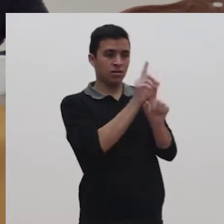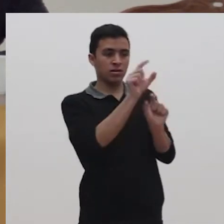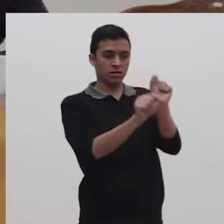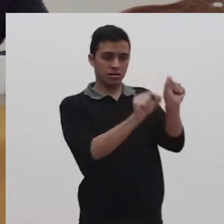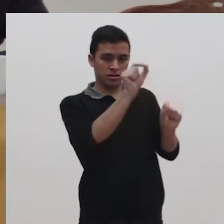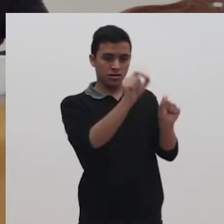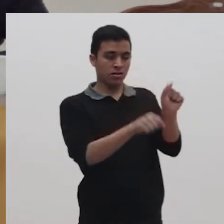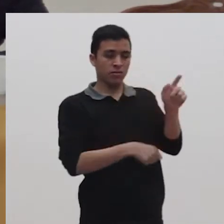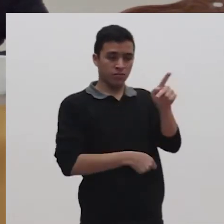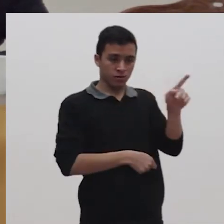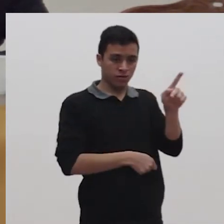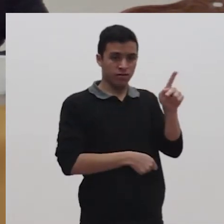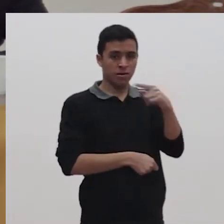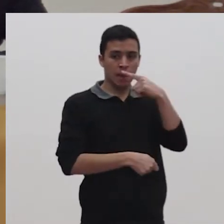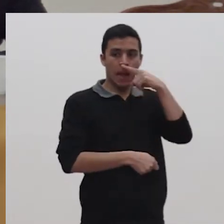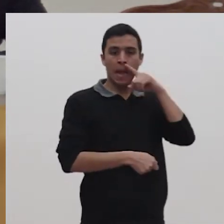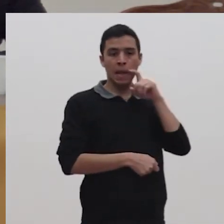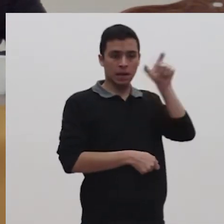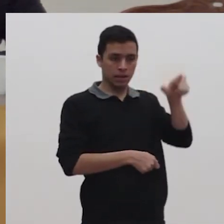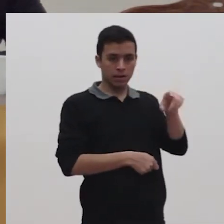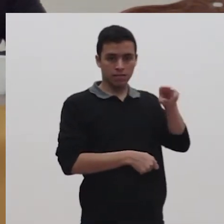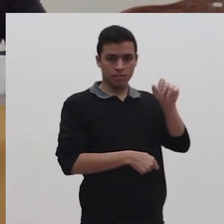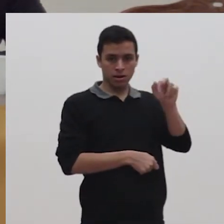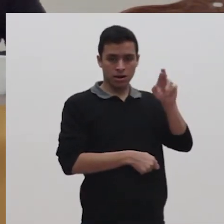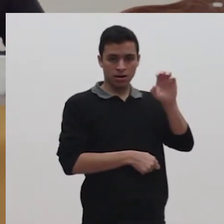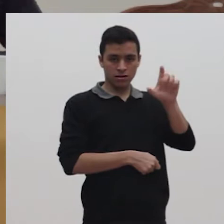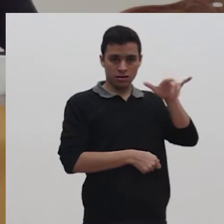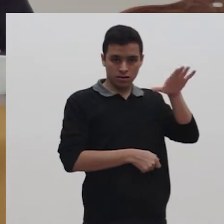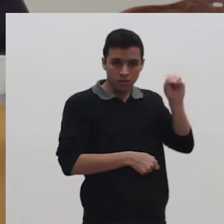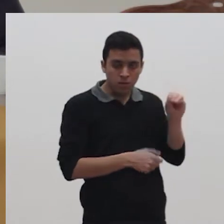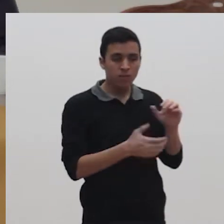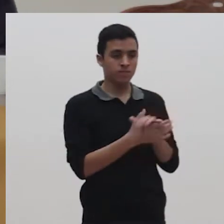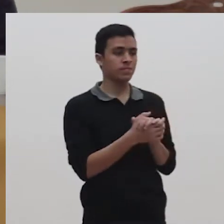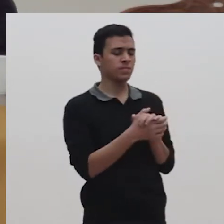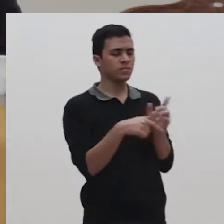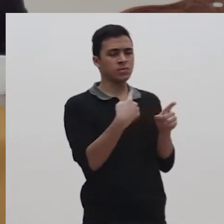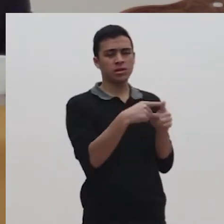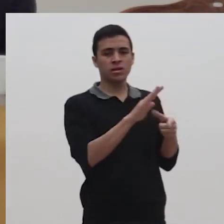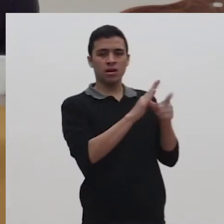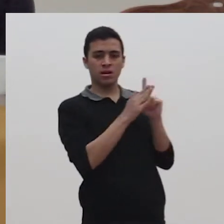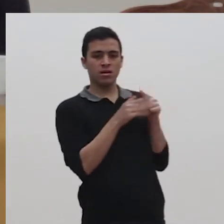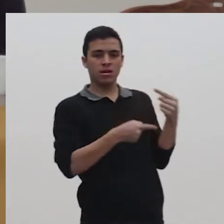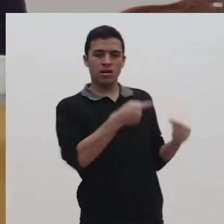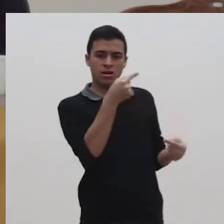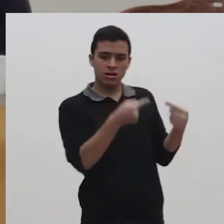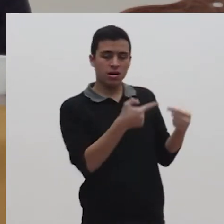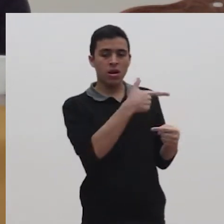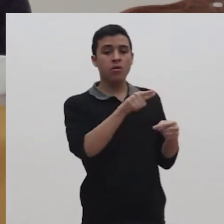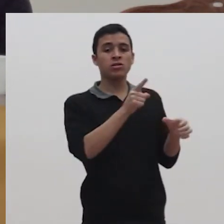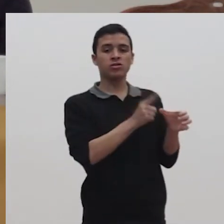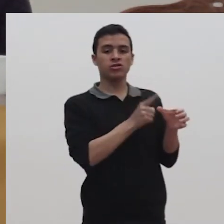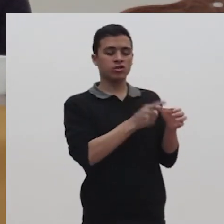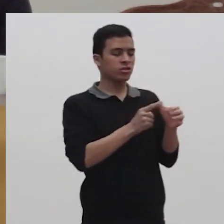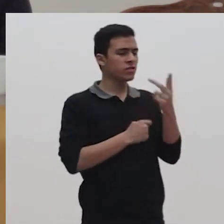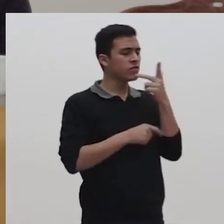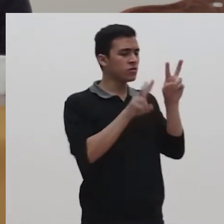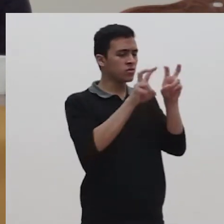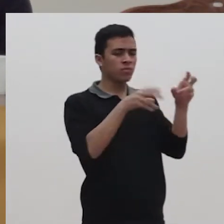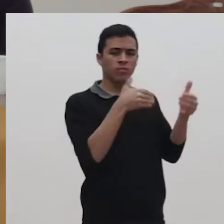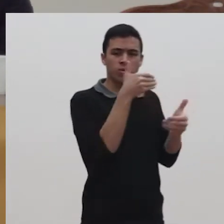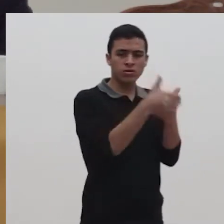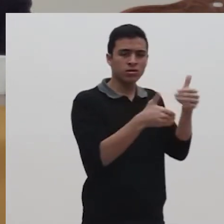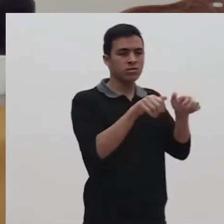ao professor Ricardo Marcelo, que no debate de Jandaia do Sul fez referência ao processo